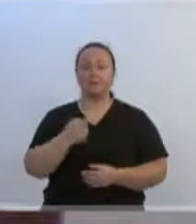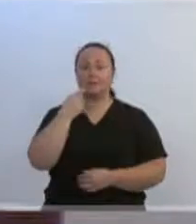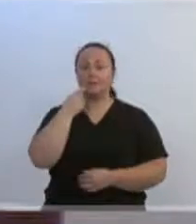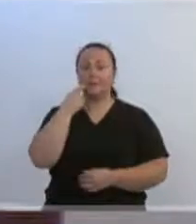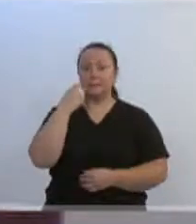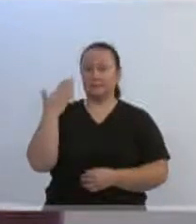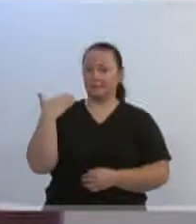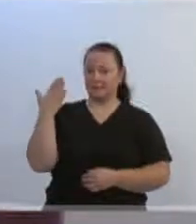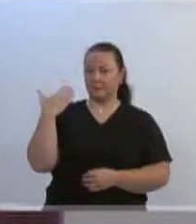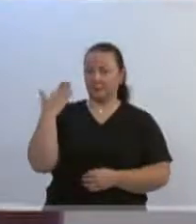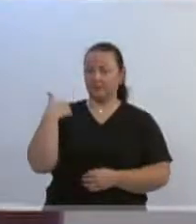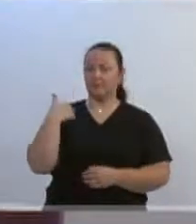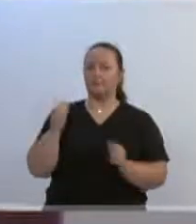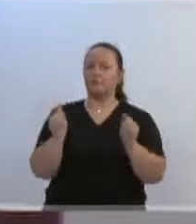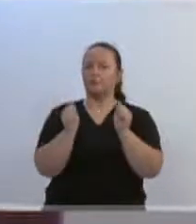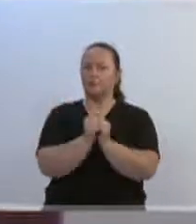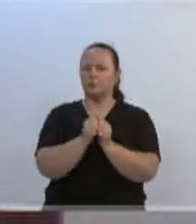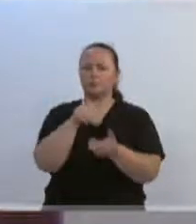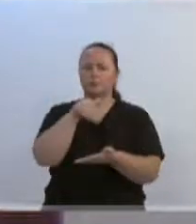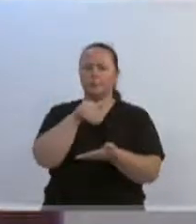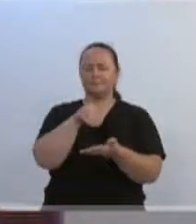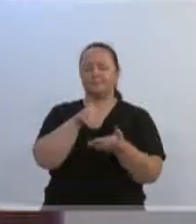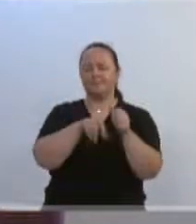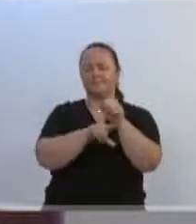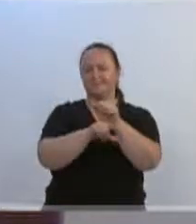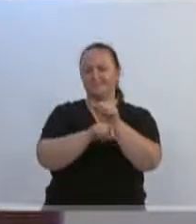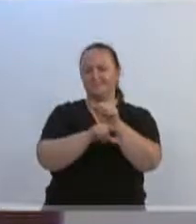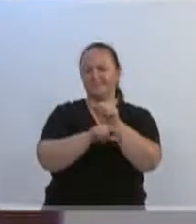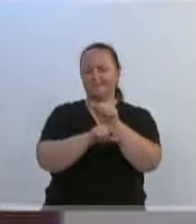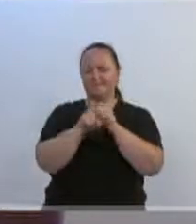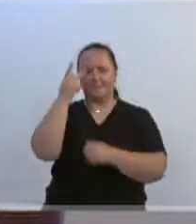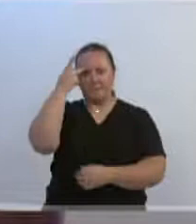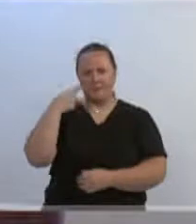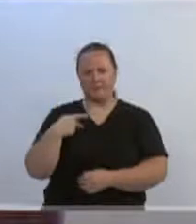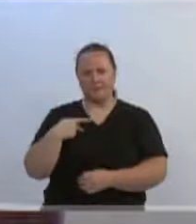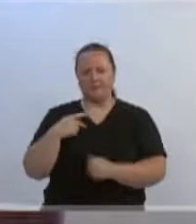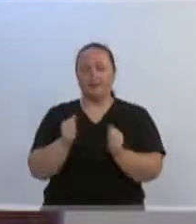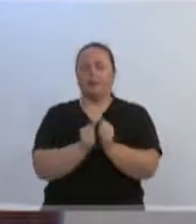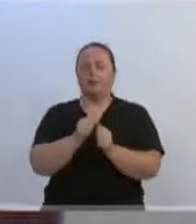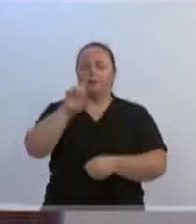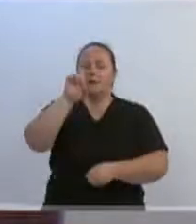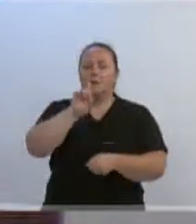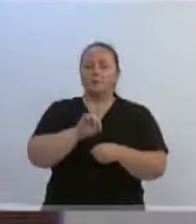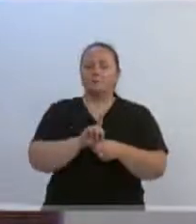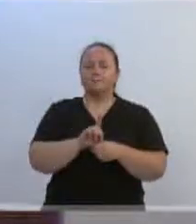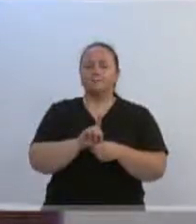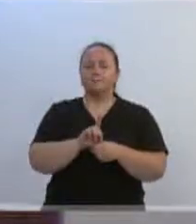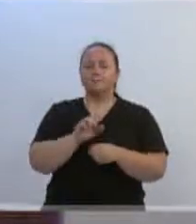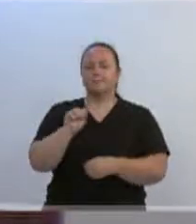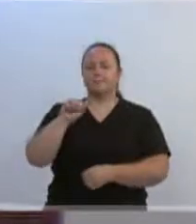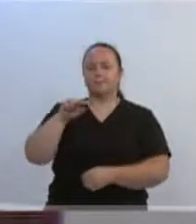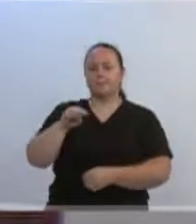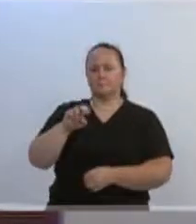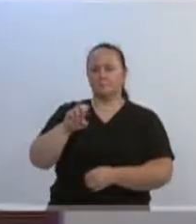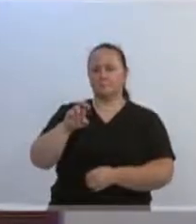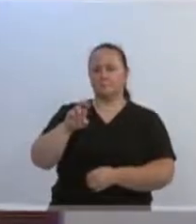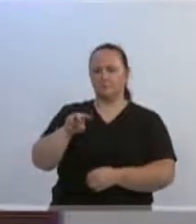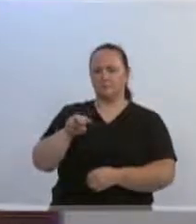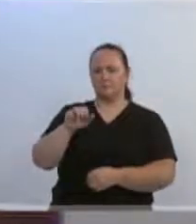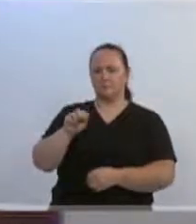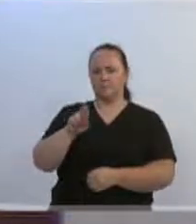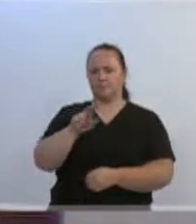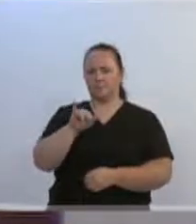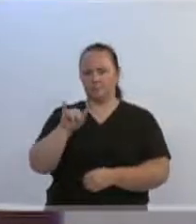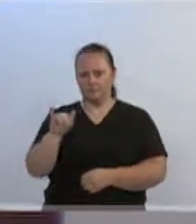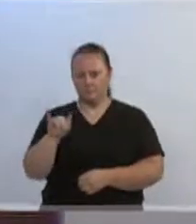a secretária da educação juntamente com a diretora do colégio animar e teste novas e claire